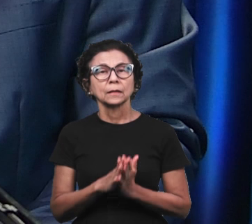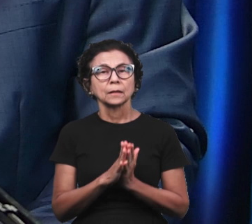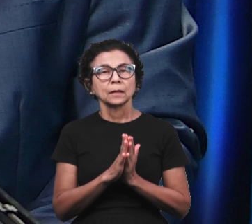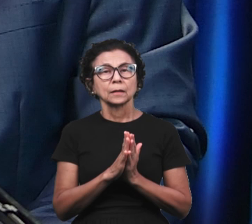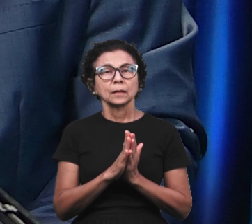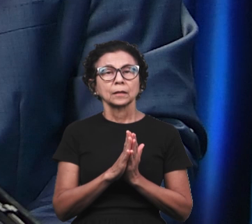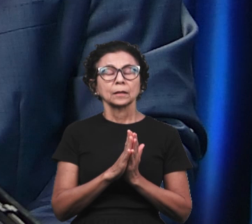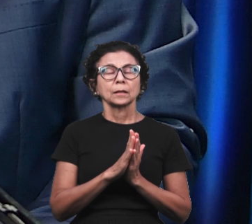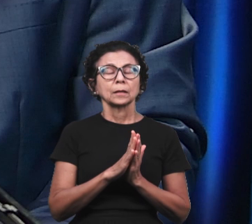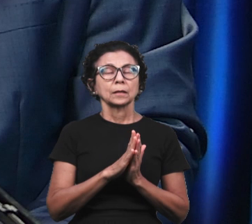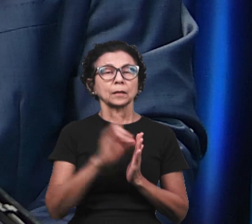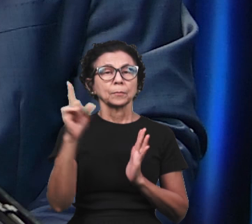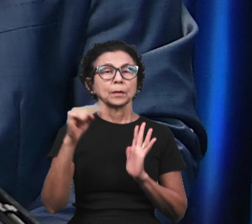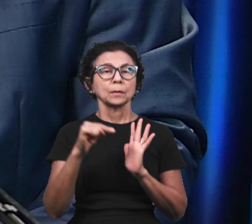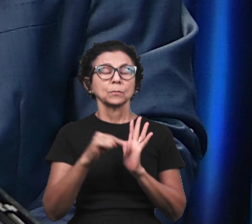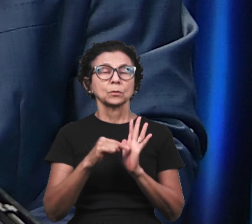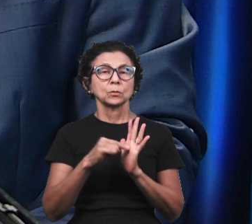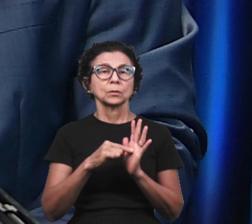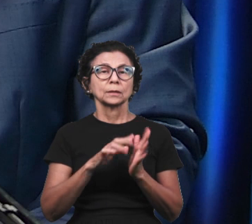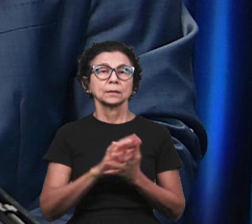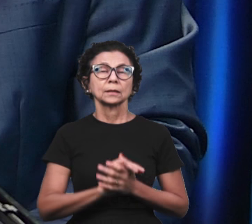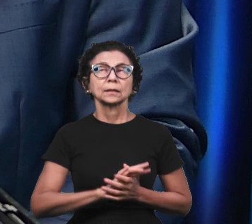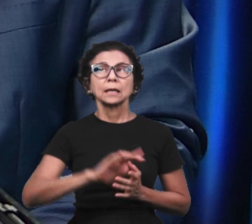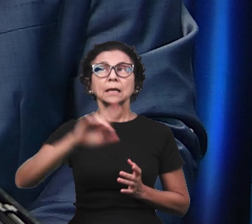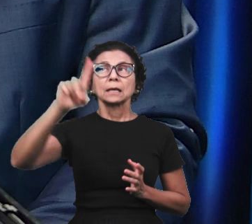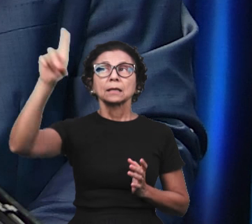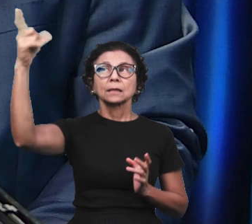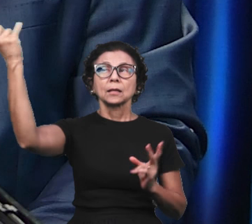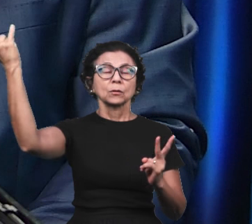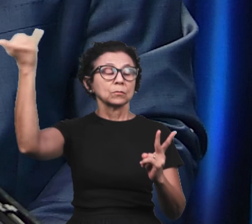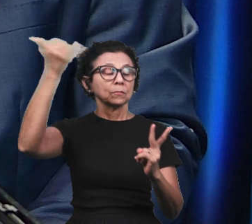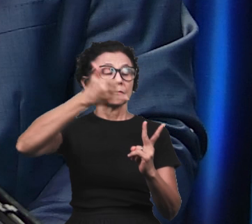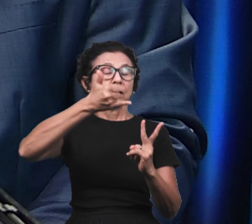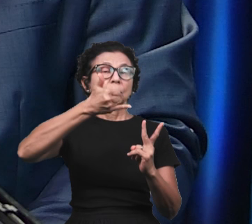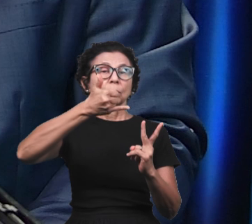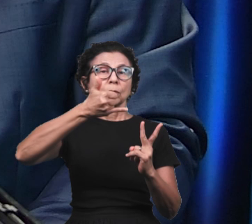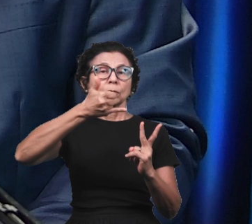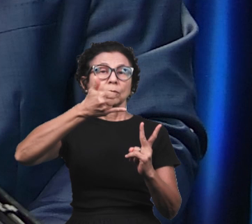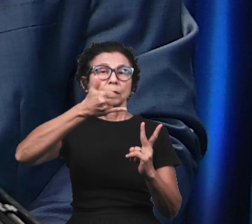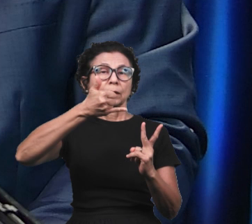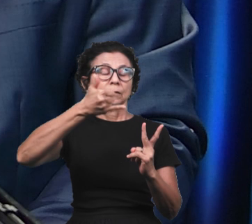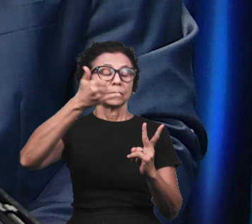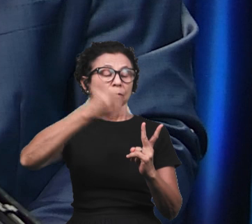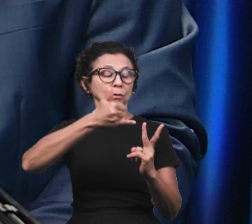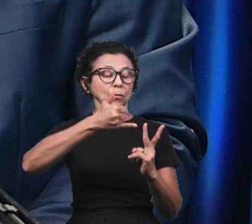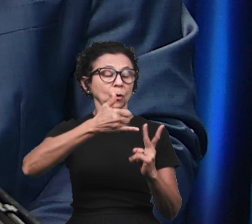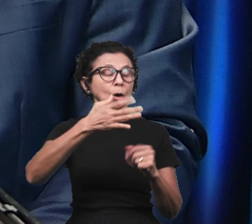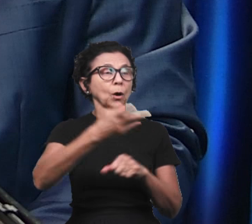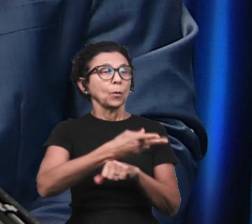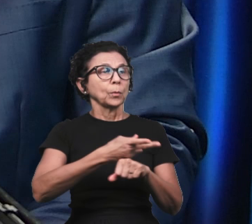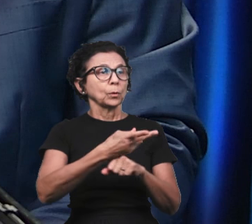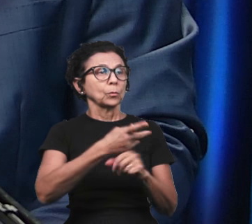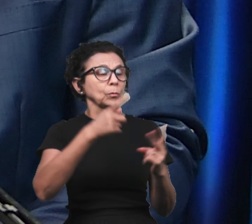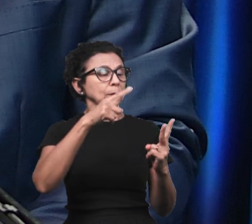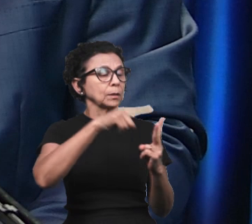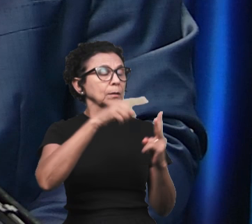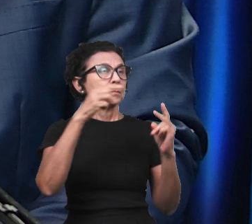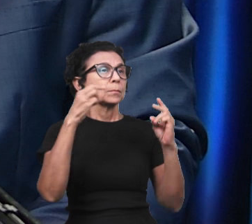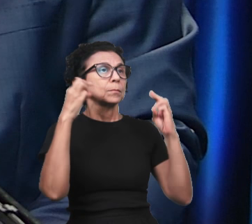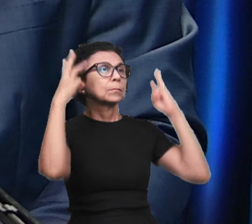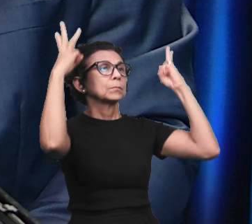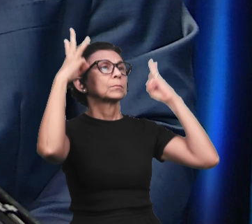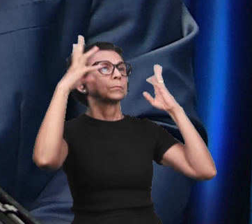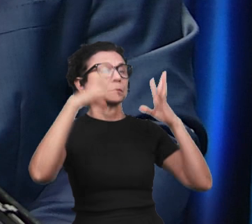Arão. Arão procura Moisés. Eu vou ler aqui o texto da palavra de Deus